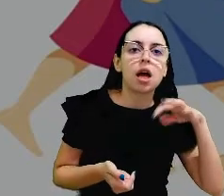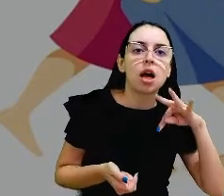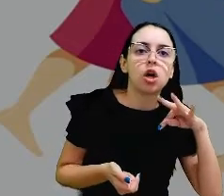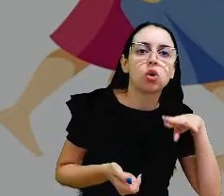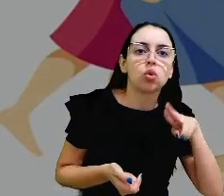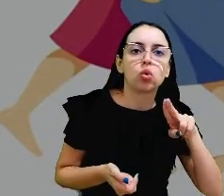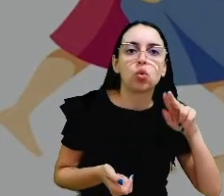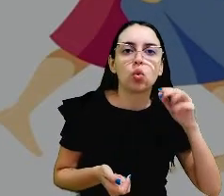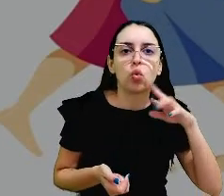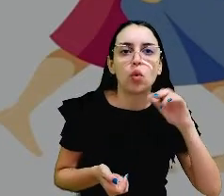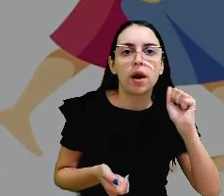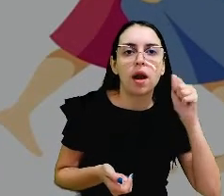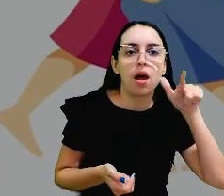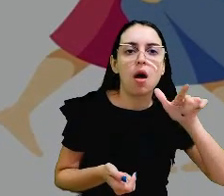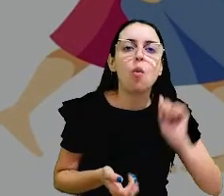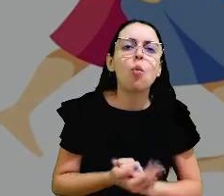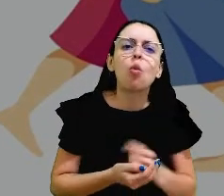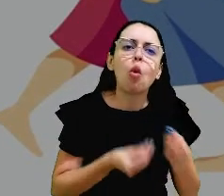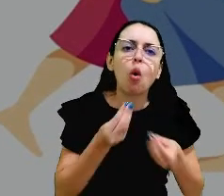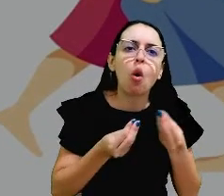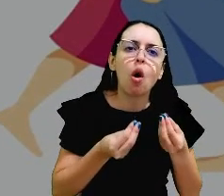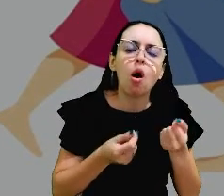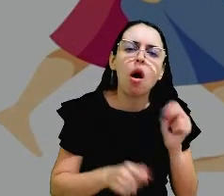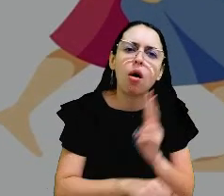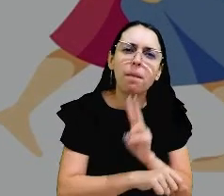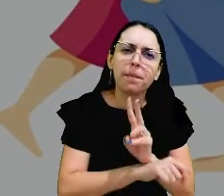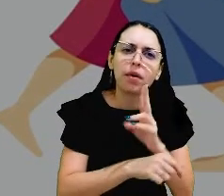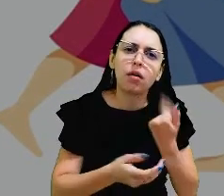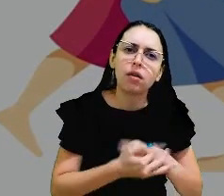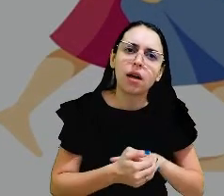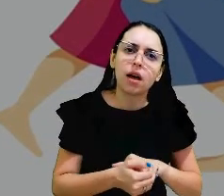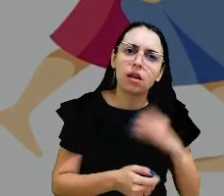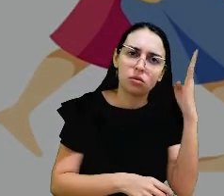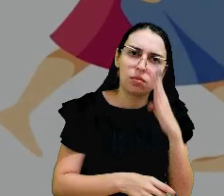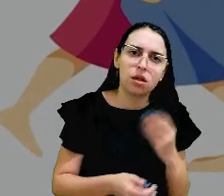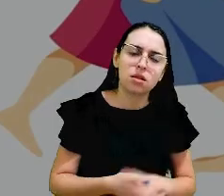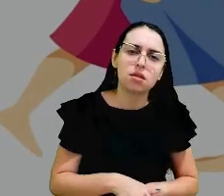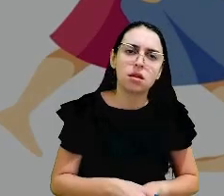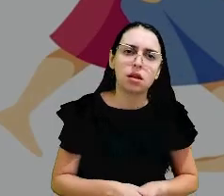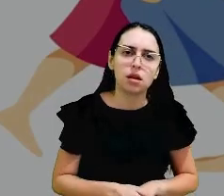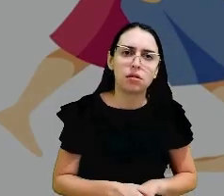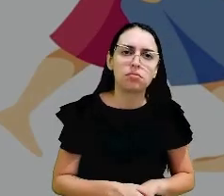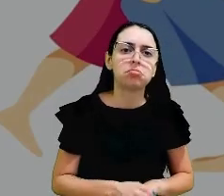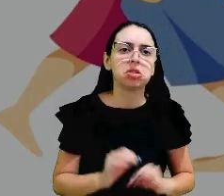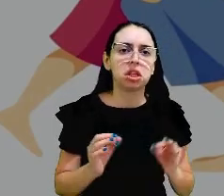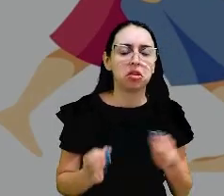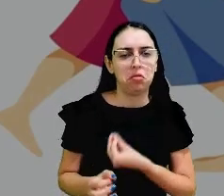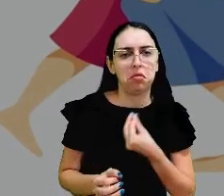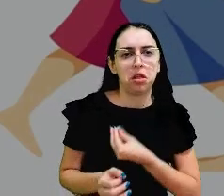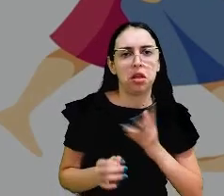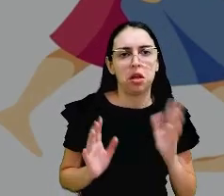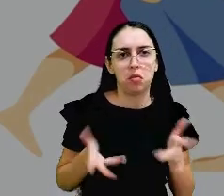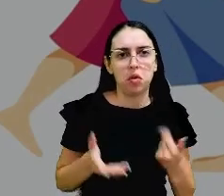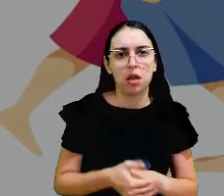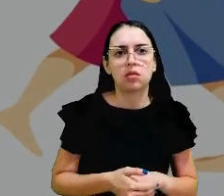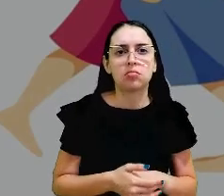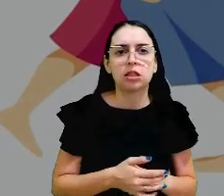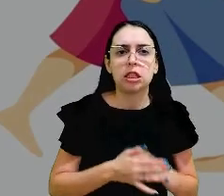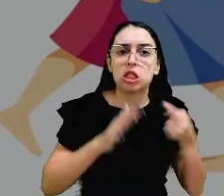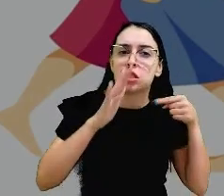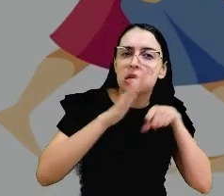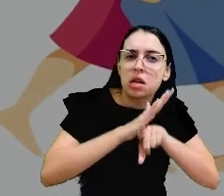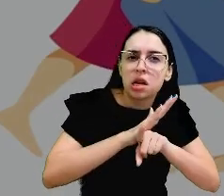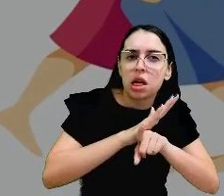né? E como que é a assistência brasileira na realidade? A assistência brasileira na realidade, ela é